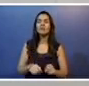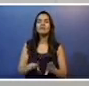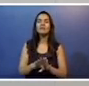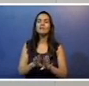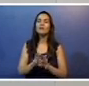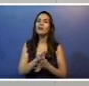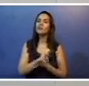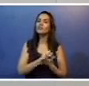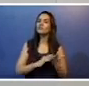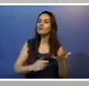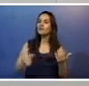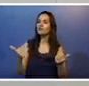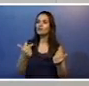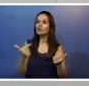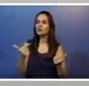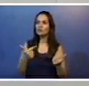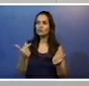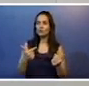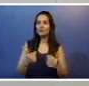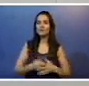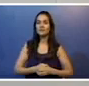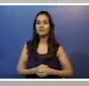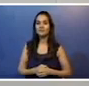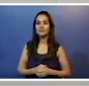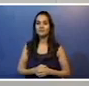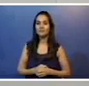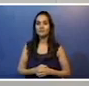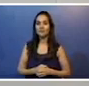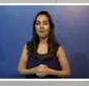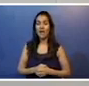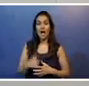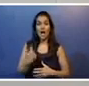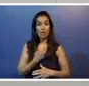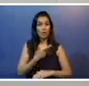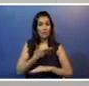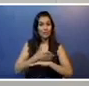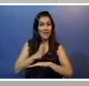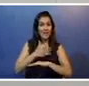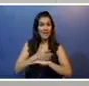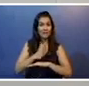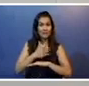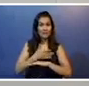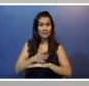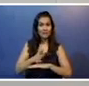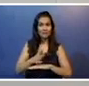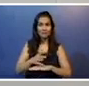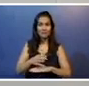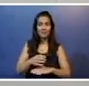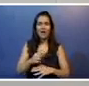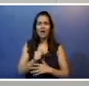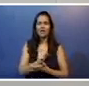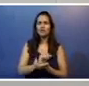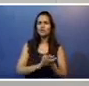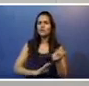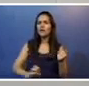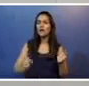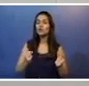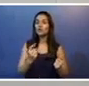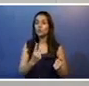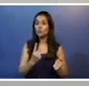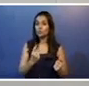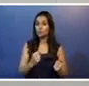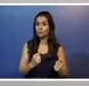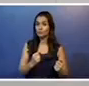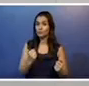atividade 2, página 235, a nossa tarefinha, exercícios 1 e 2,